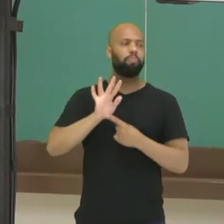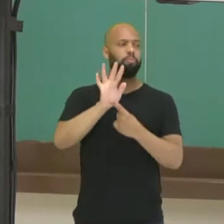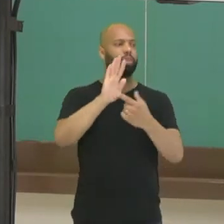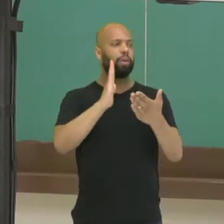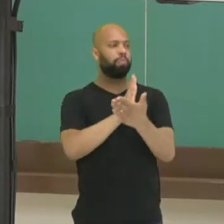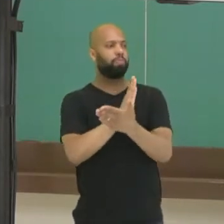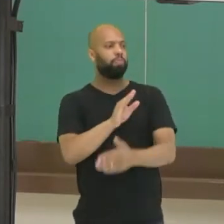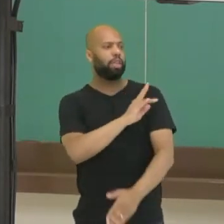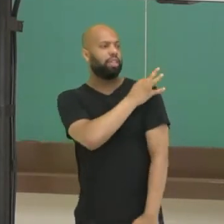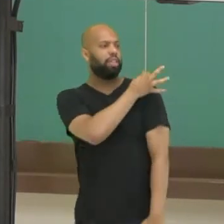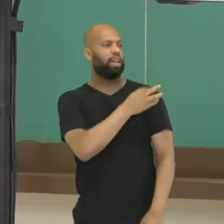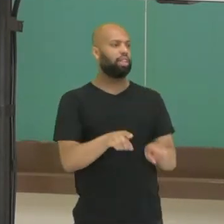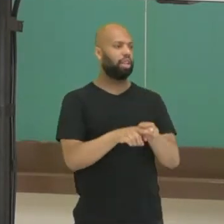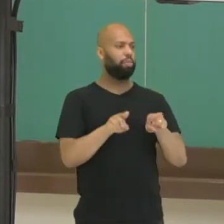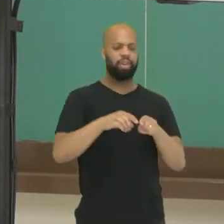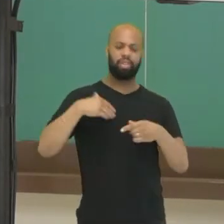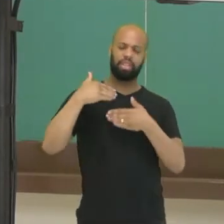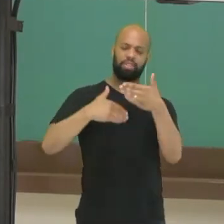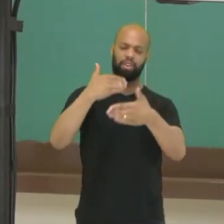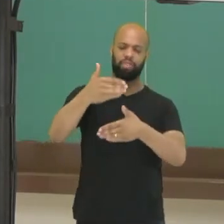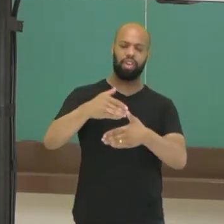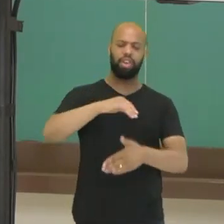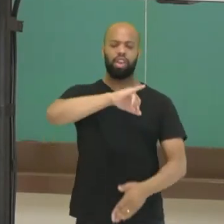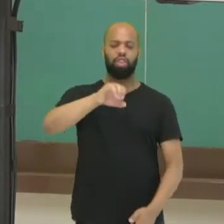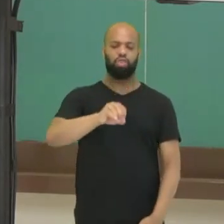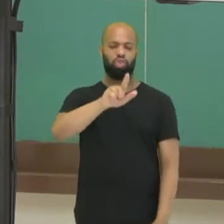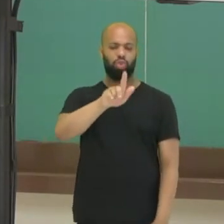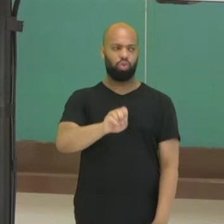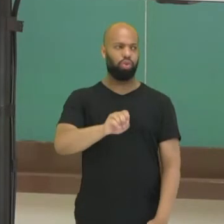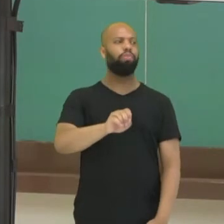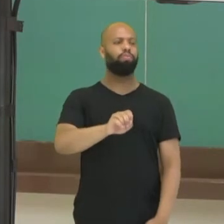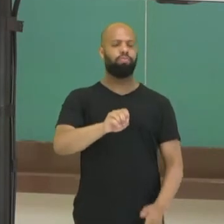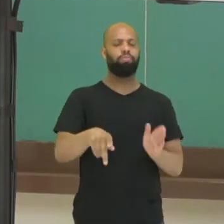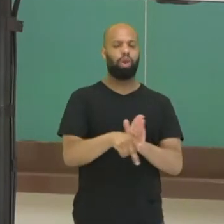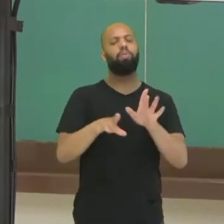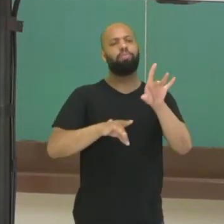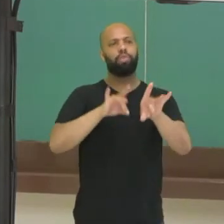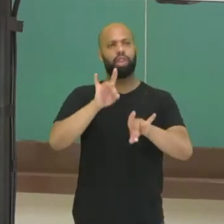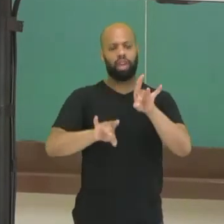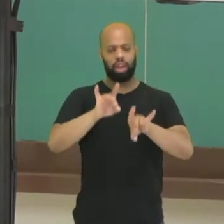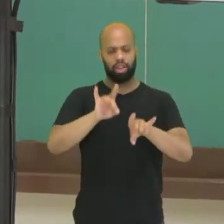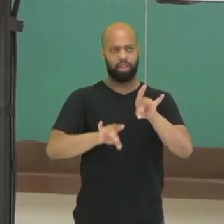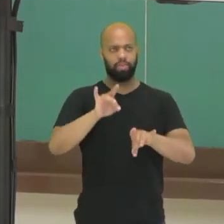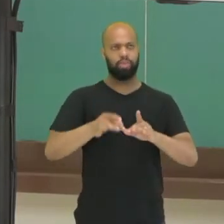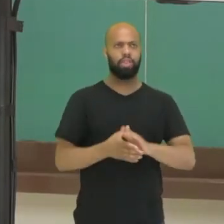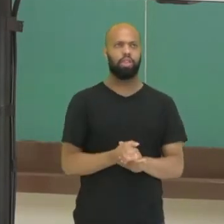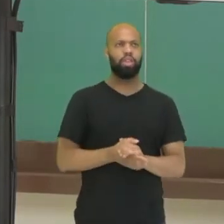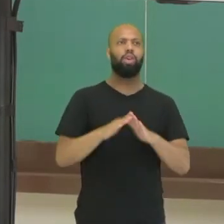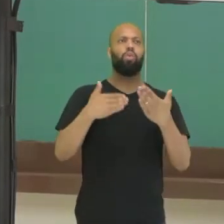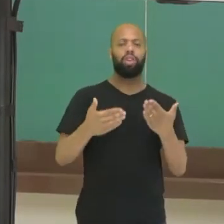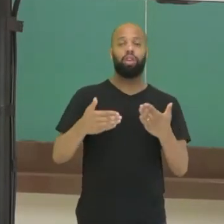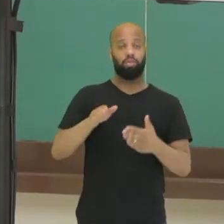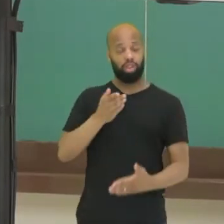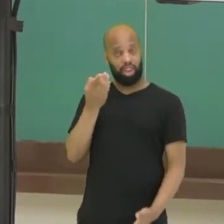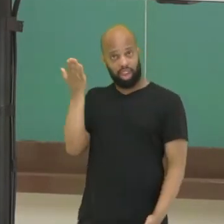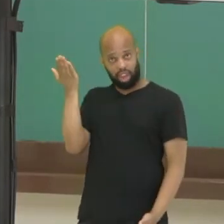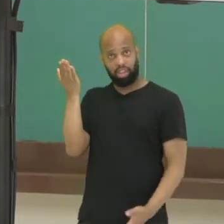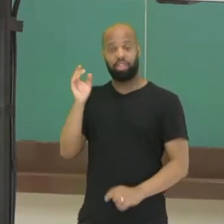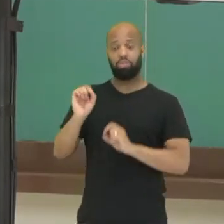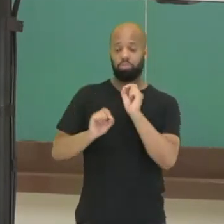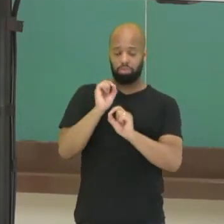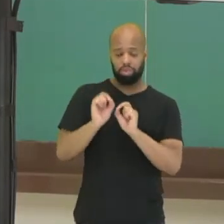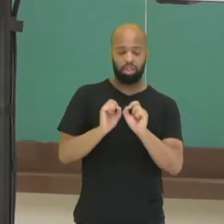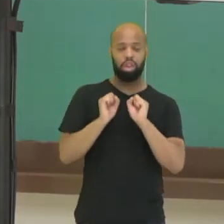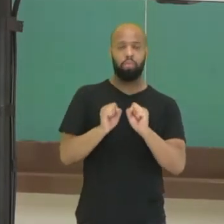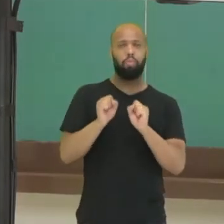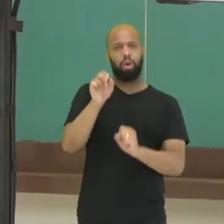técnicas também para desenvolver esses jogos teatrais. Opa, pulei aqui. Então, portanto, os jogos teatrais podem ser usados,